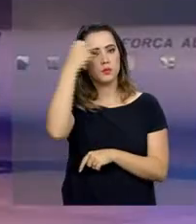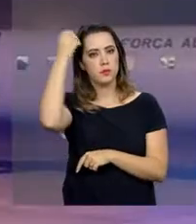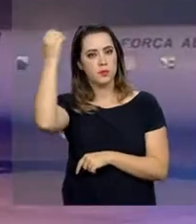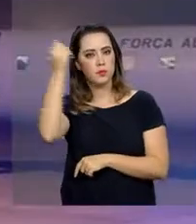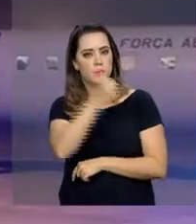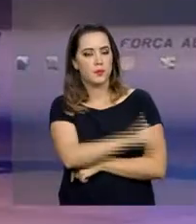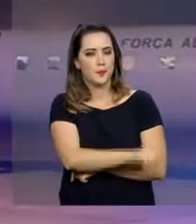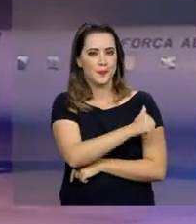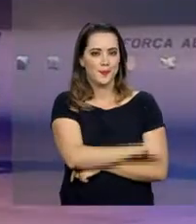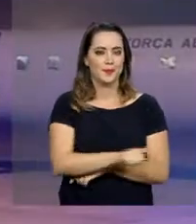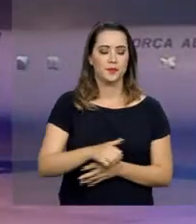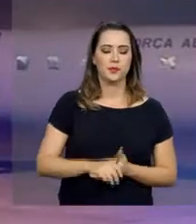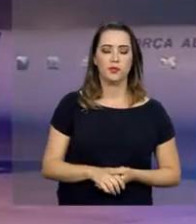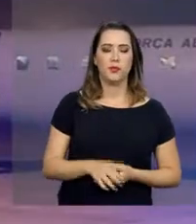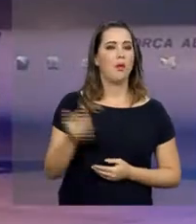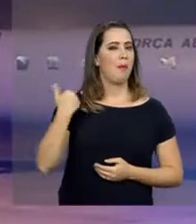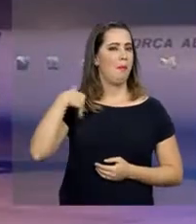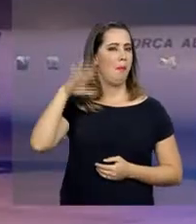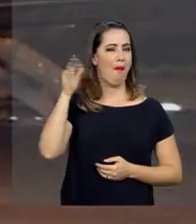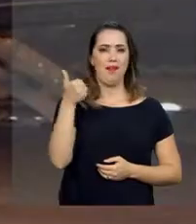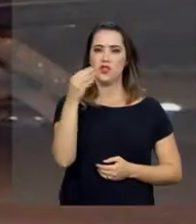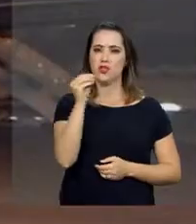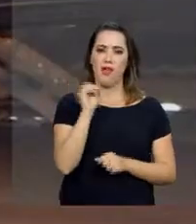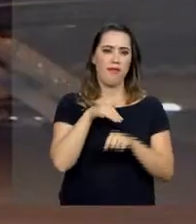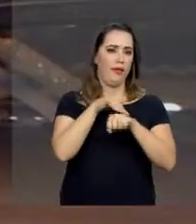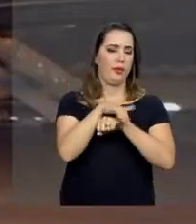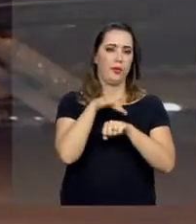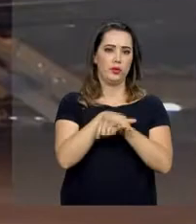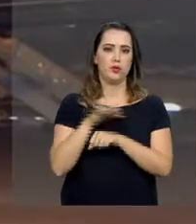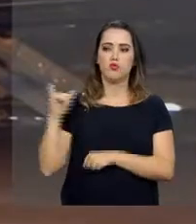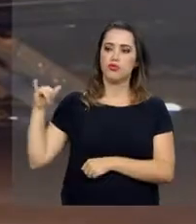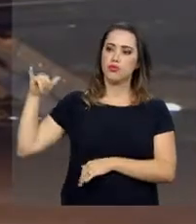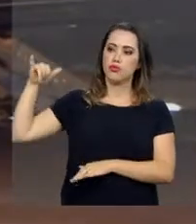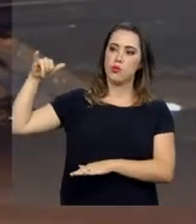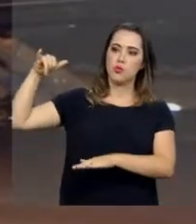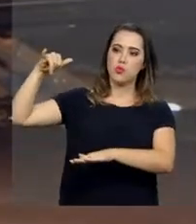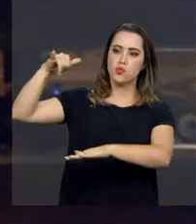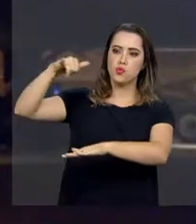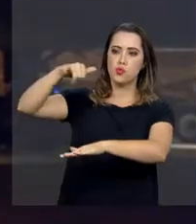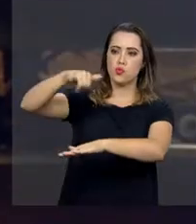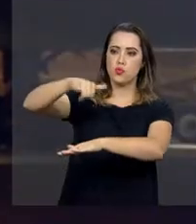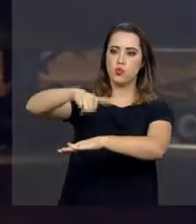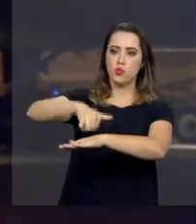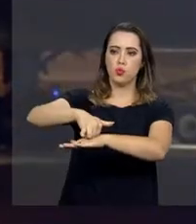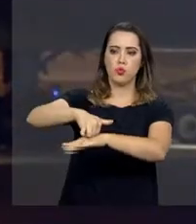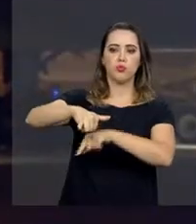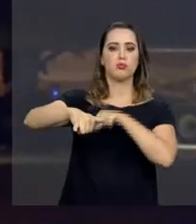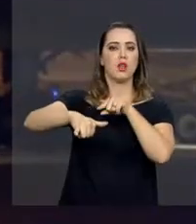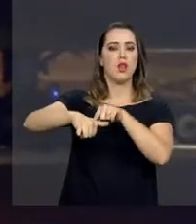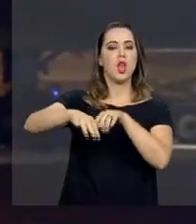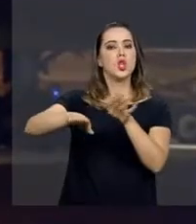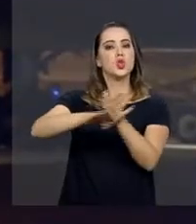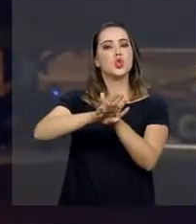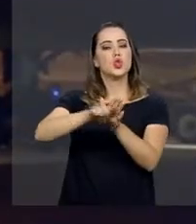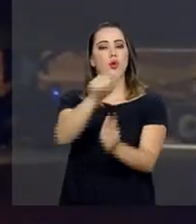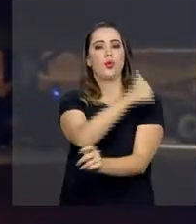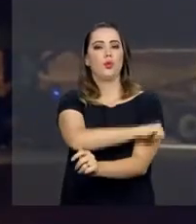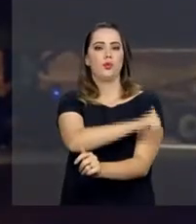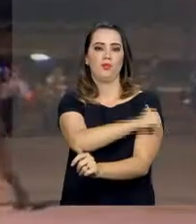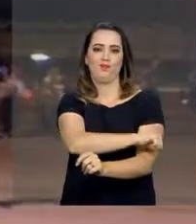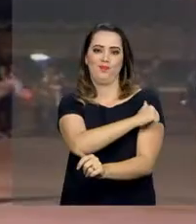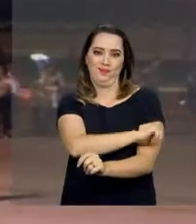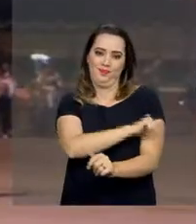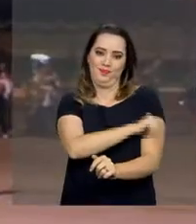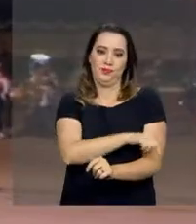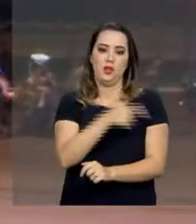já passava das dez da noite quando o avião da força aérea brasileira pousou no aeroporto do galeão no rio de janeiro